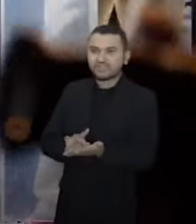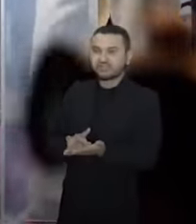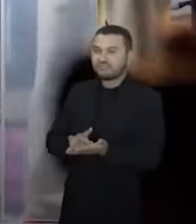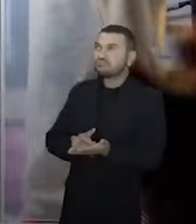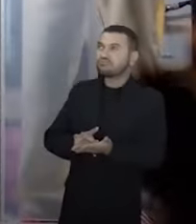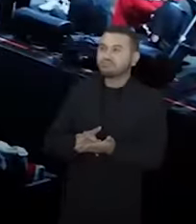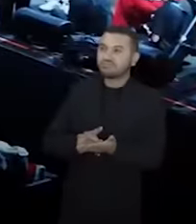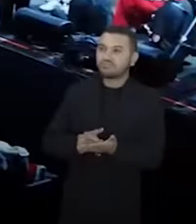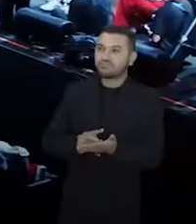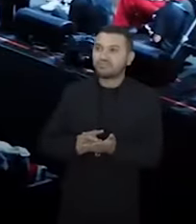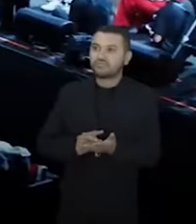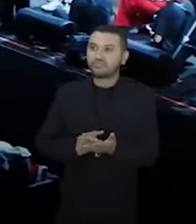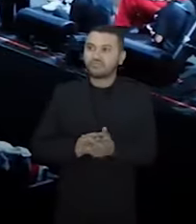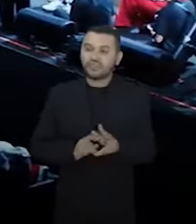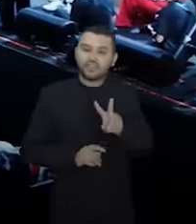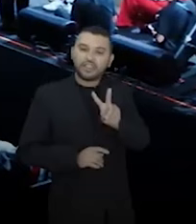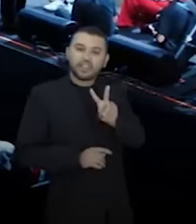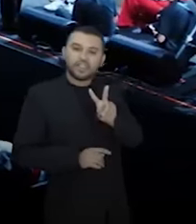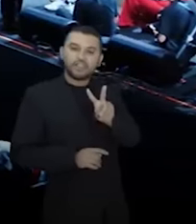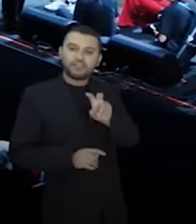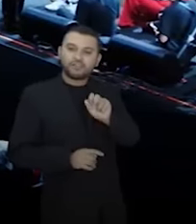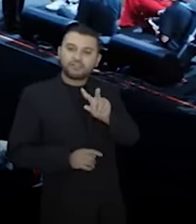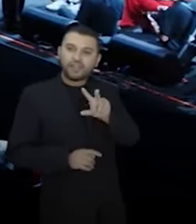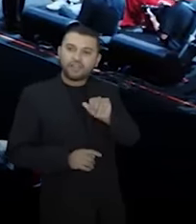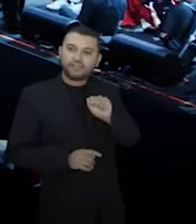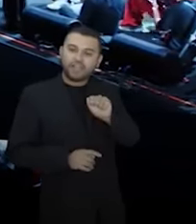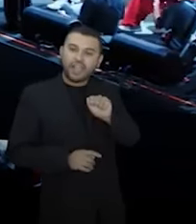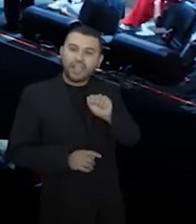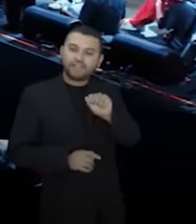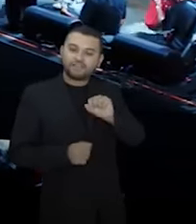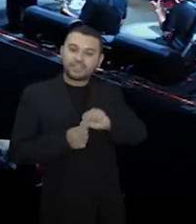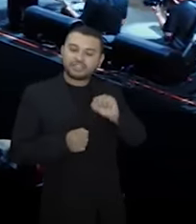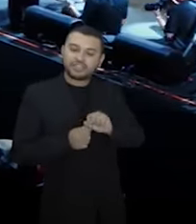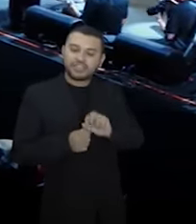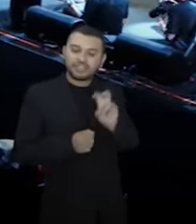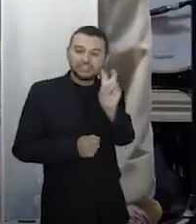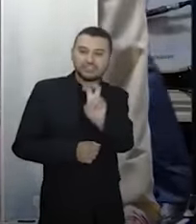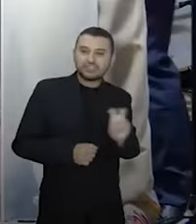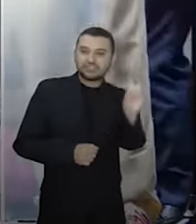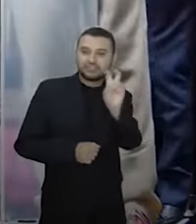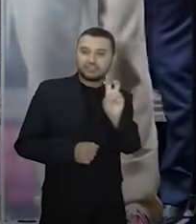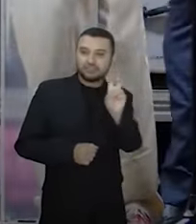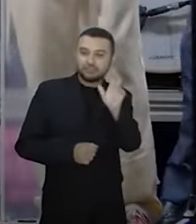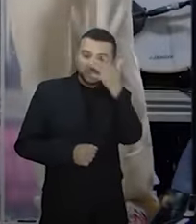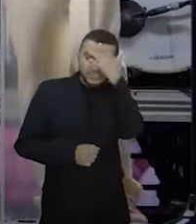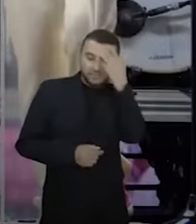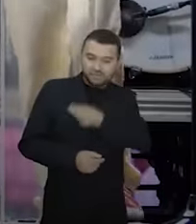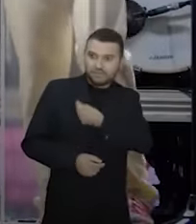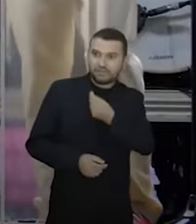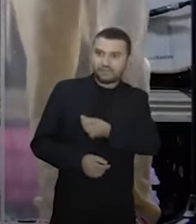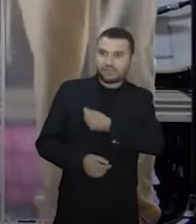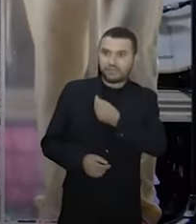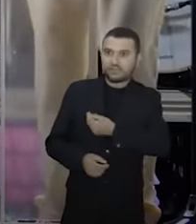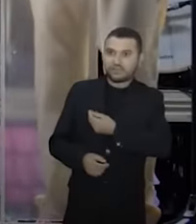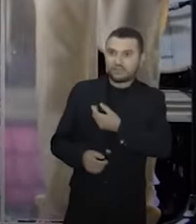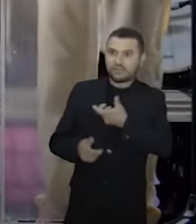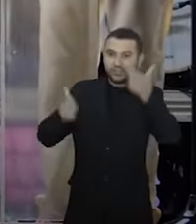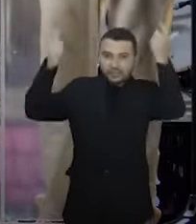Vavá, Frei Chico e os demais vivos no reino da